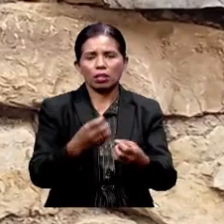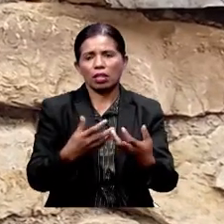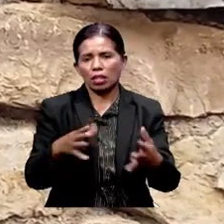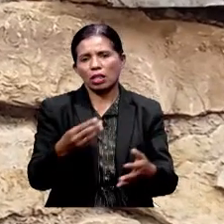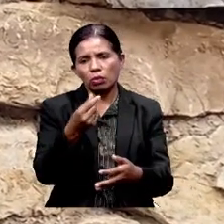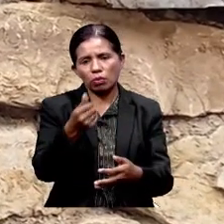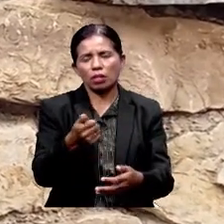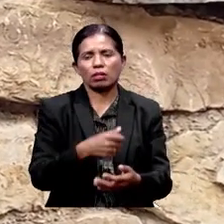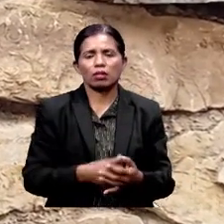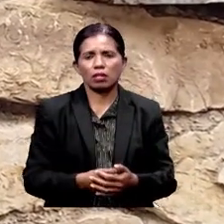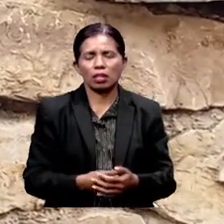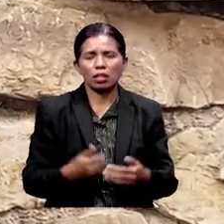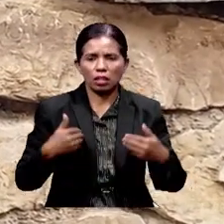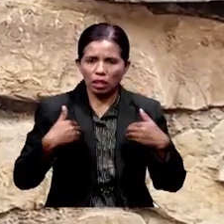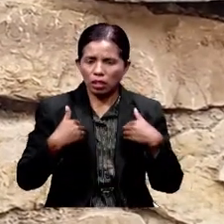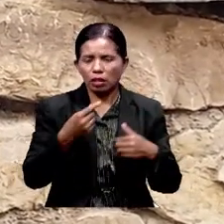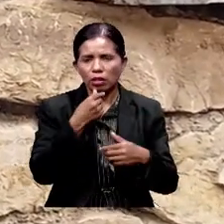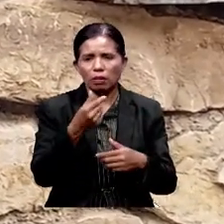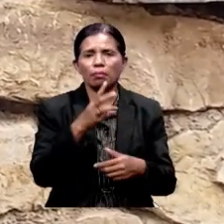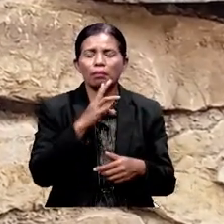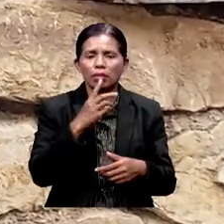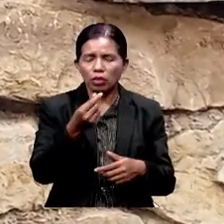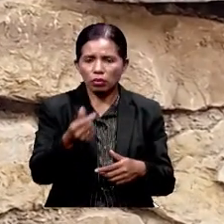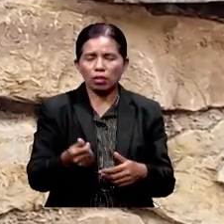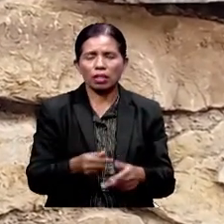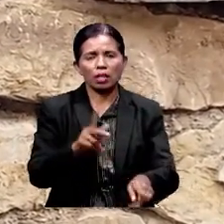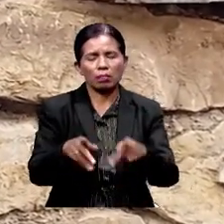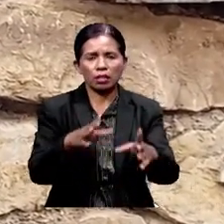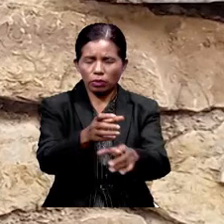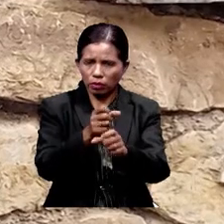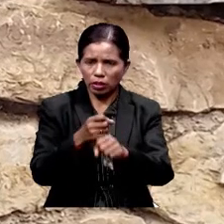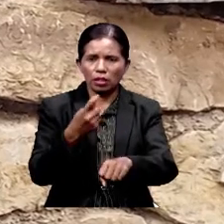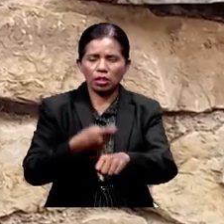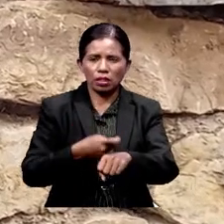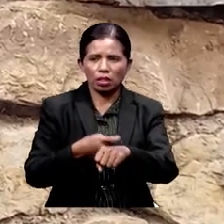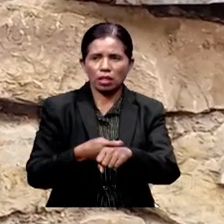tuitu aituan kari komunidade atu kuru ne ya tempo